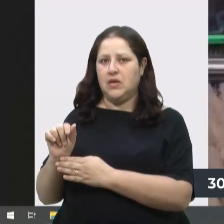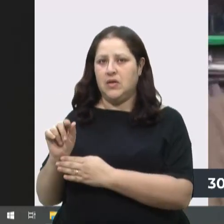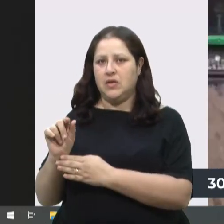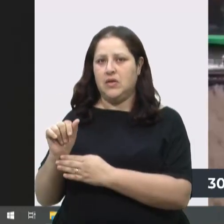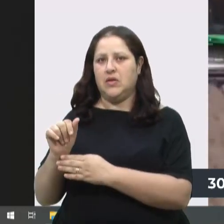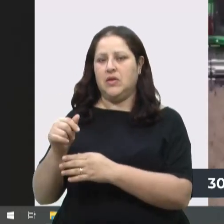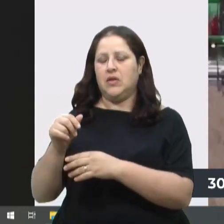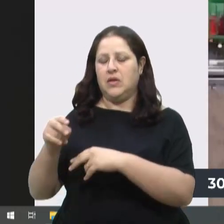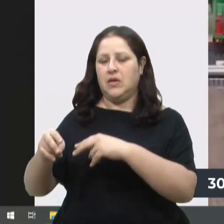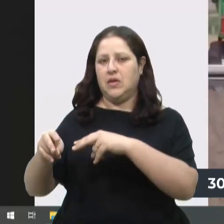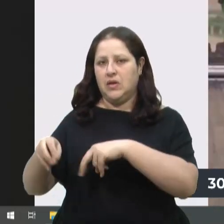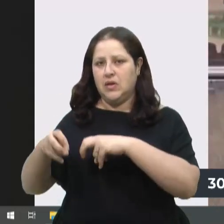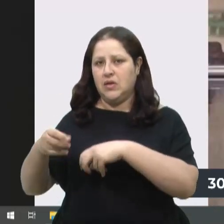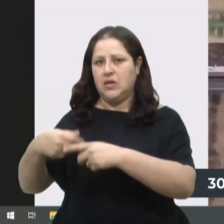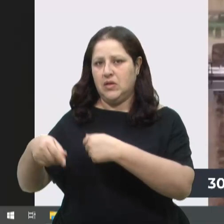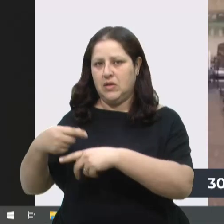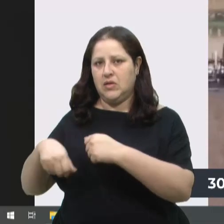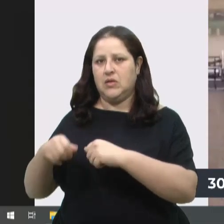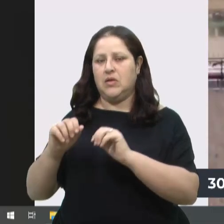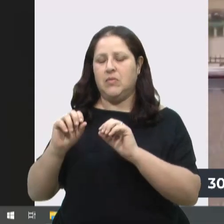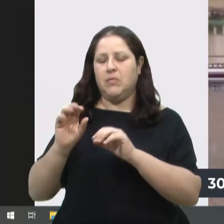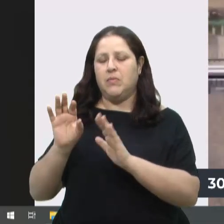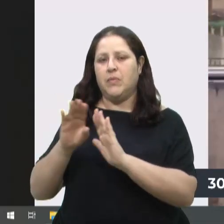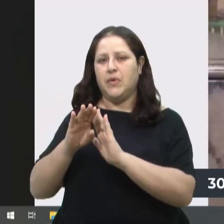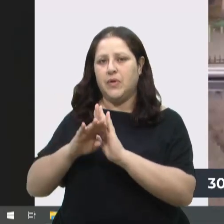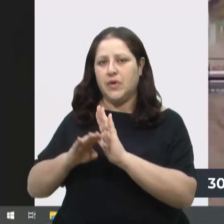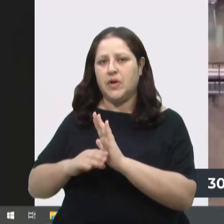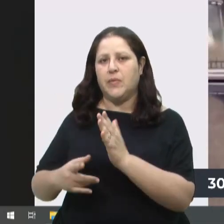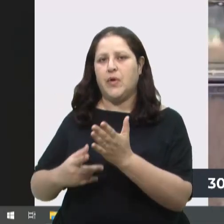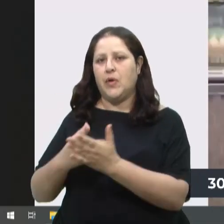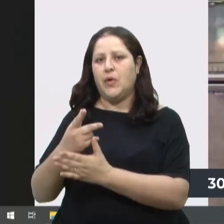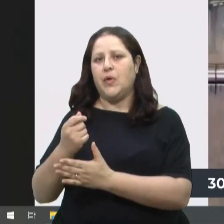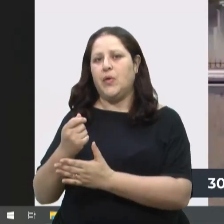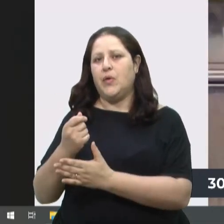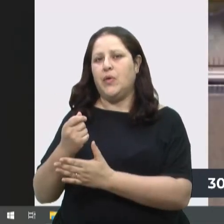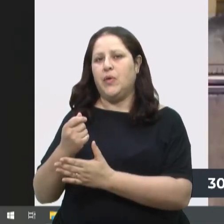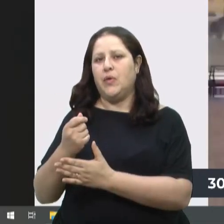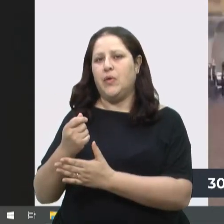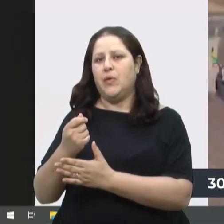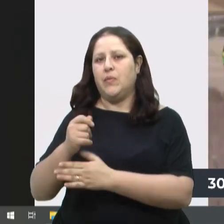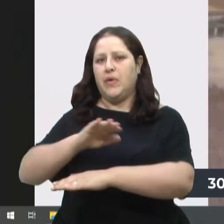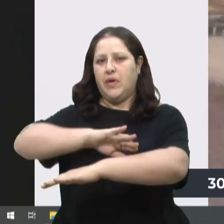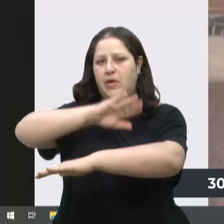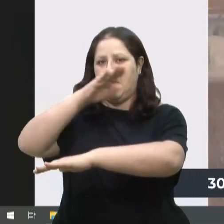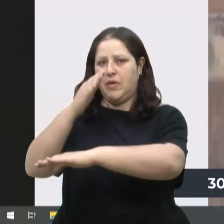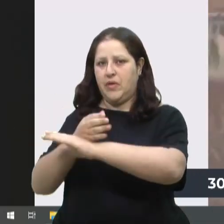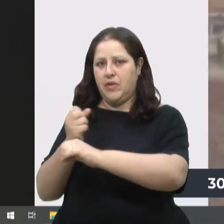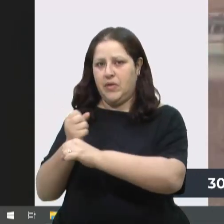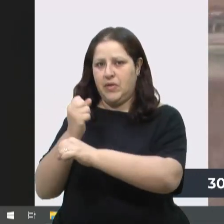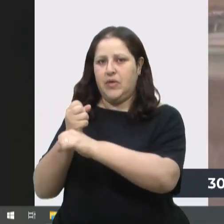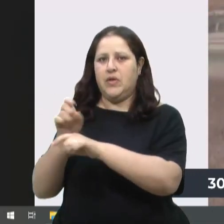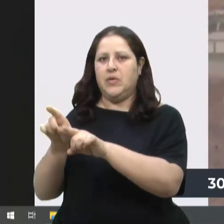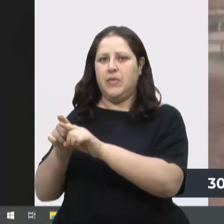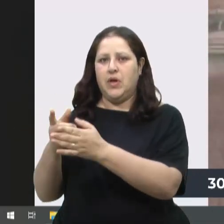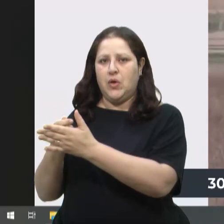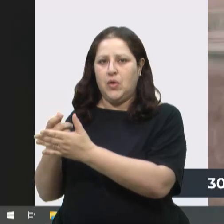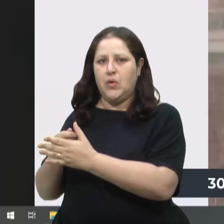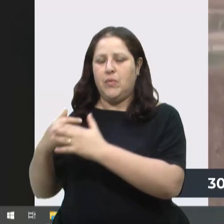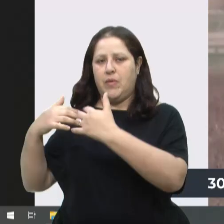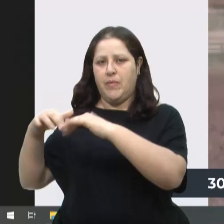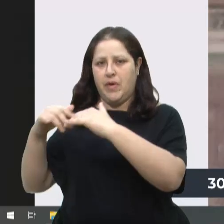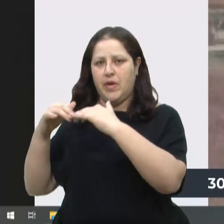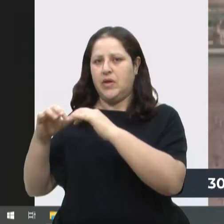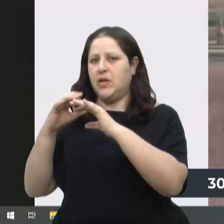agricultura familiar, construção de armazéns, além de aquisição de maquinário e animais. O aviso foi enviado às